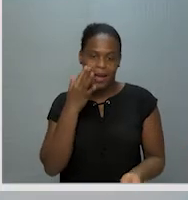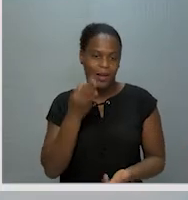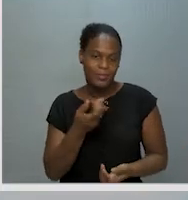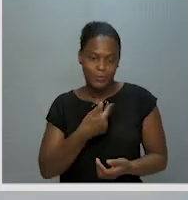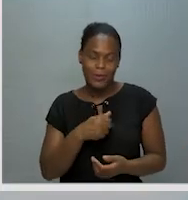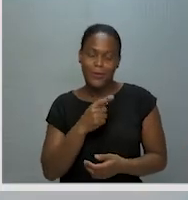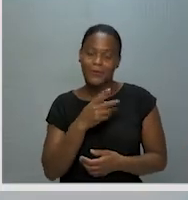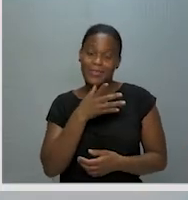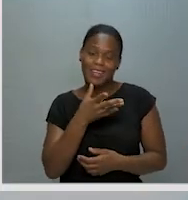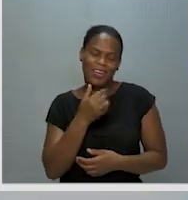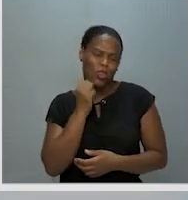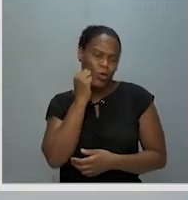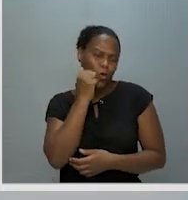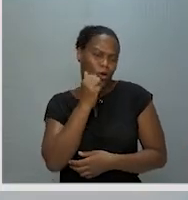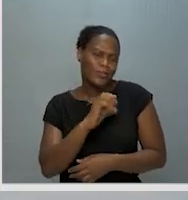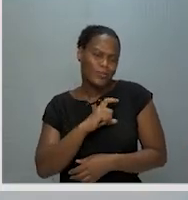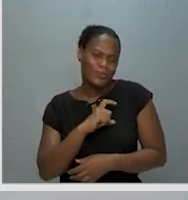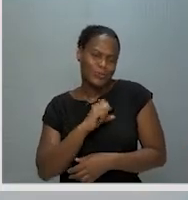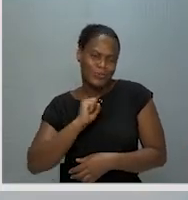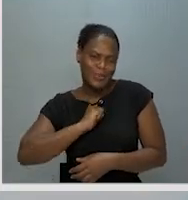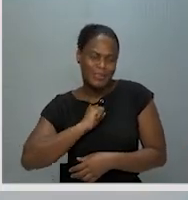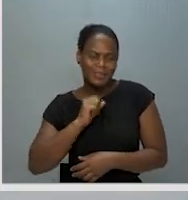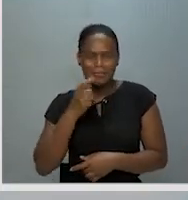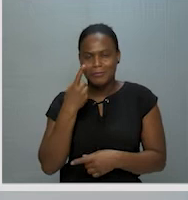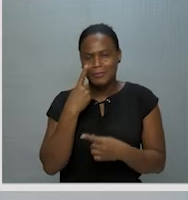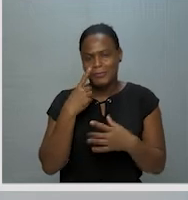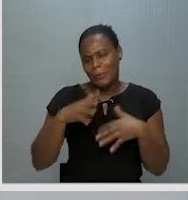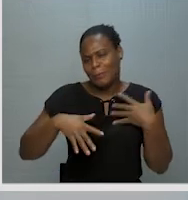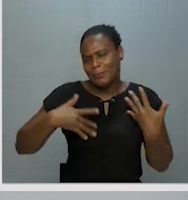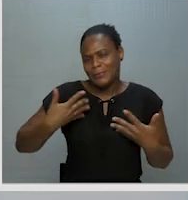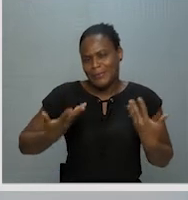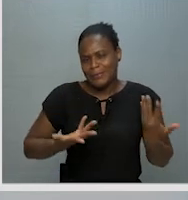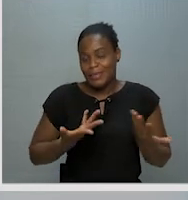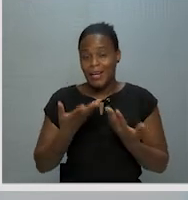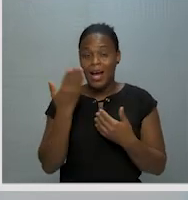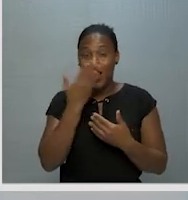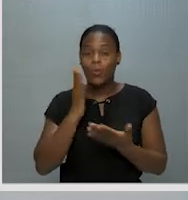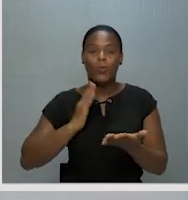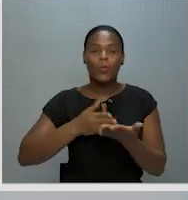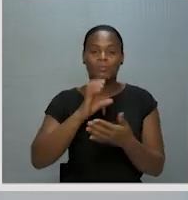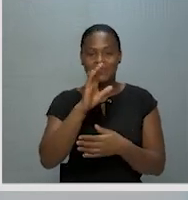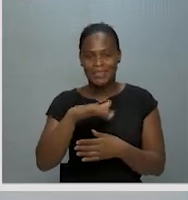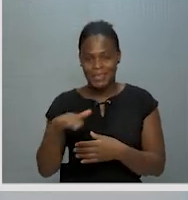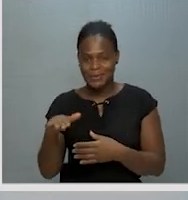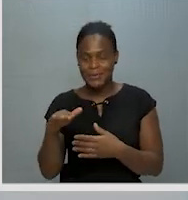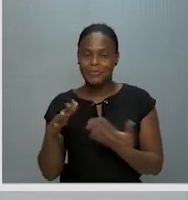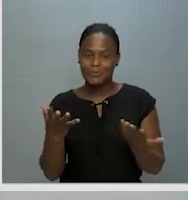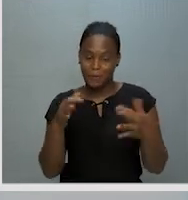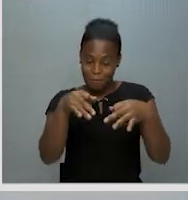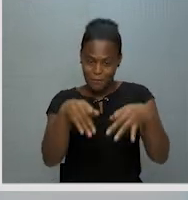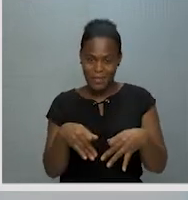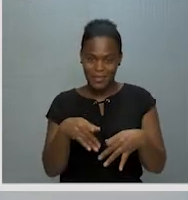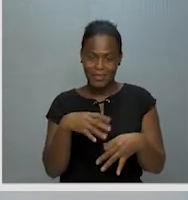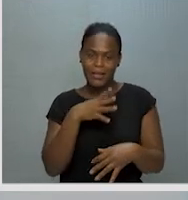forma, confesso, com um pouquinho de dor no coração e um pouquinho de emoção, nós fechamos a nossa última aula de Ciências